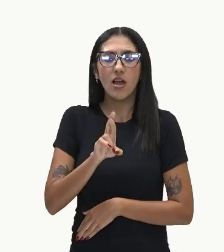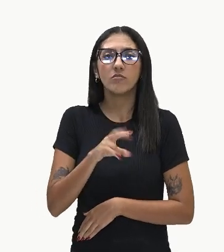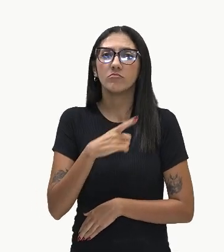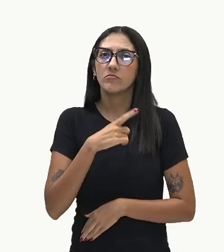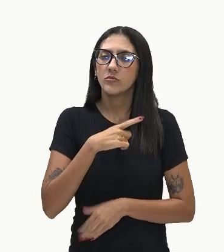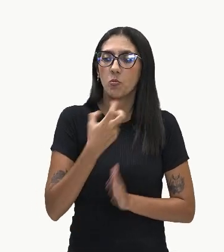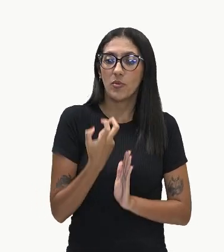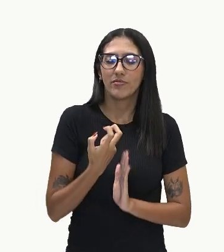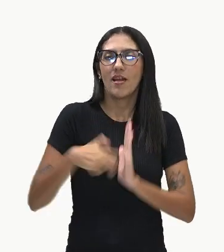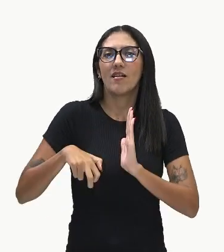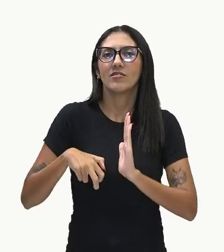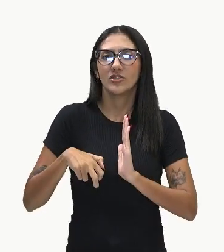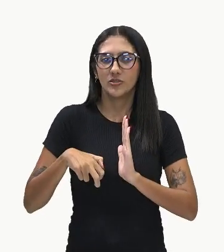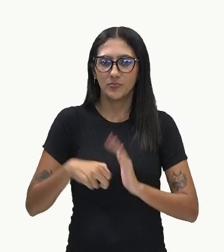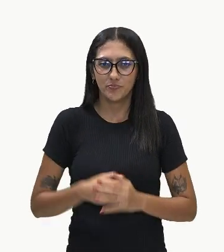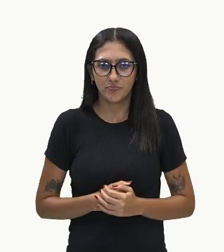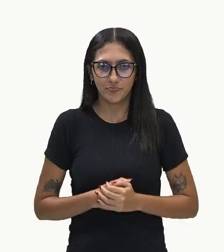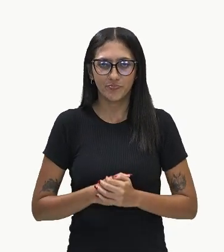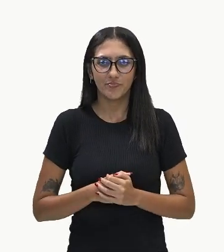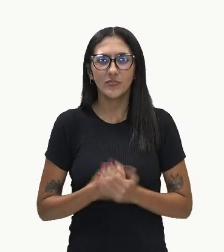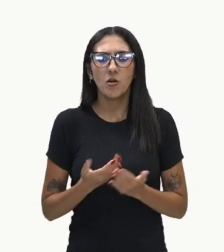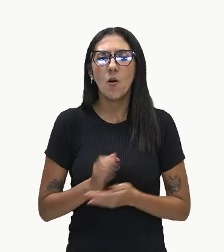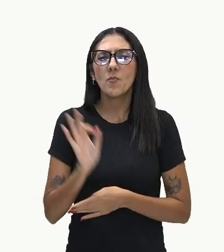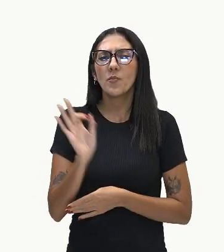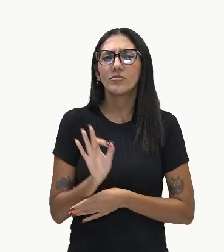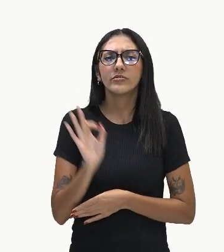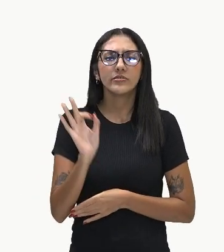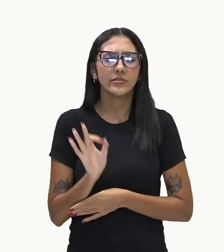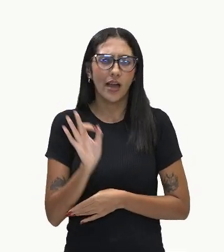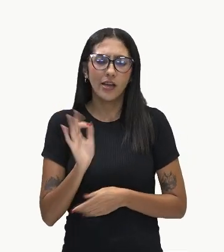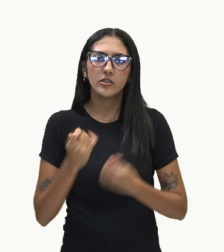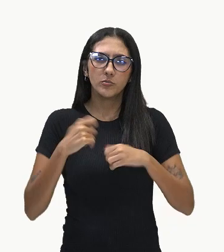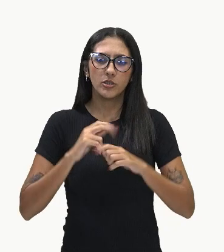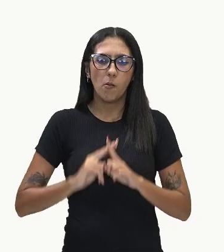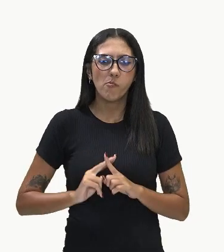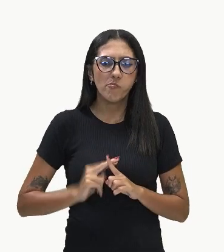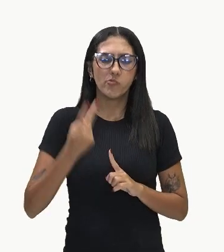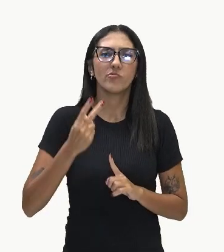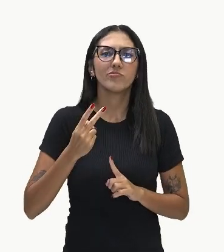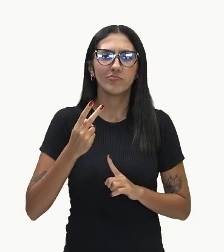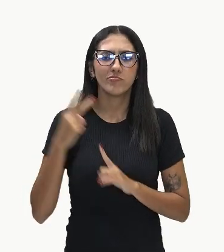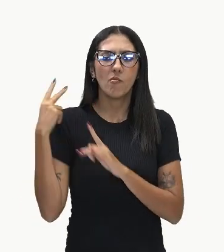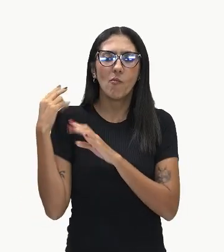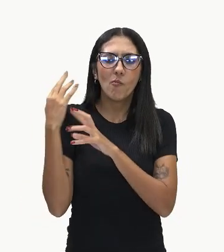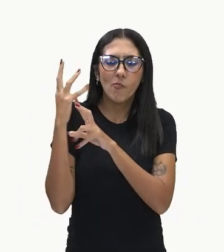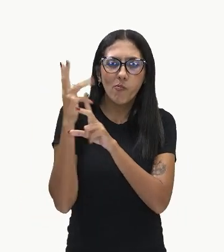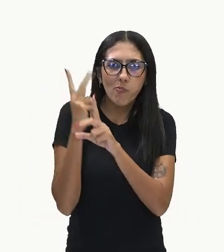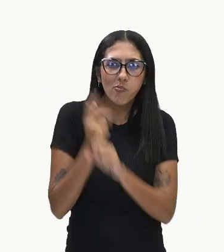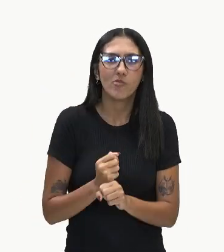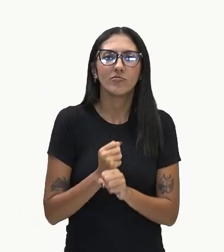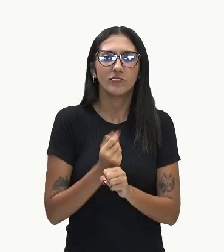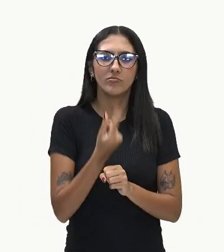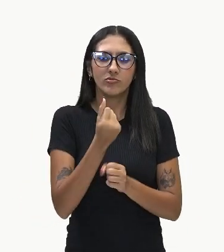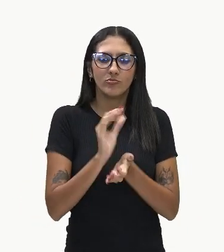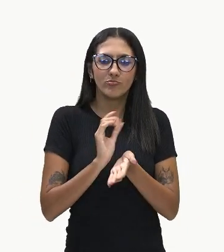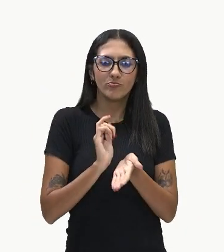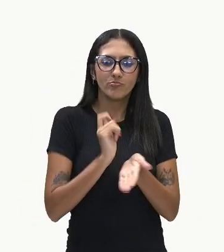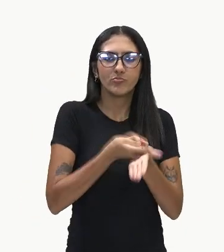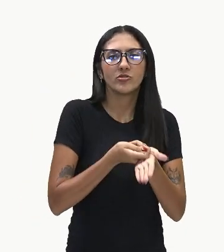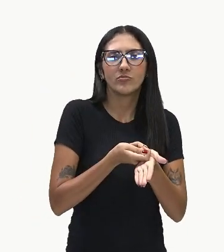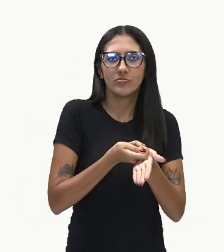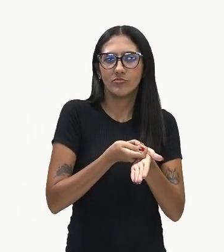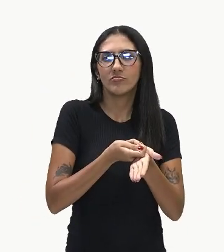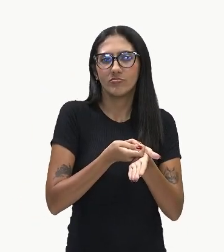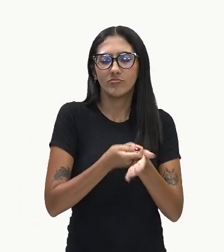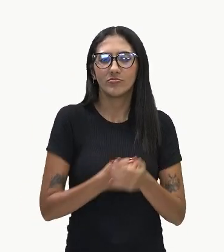essa taxa? É quantos por cento que eu vou ter que pagar ao meu banco de juros. Tudo bem?